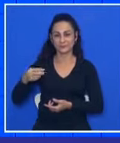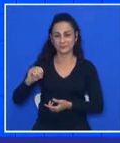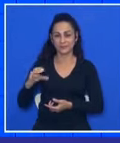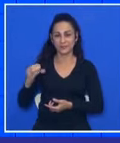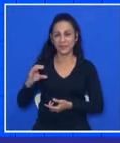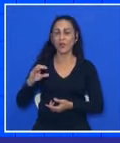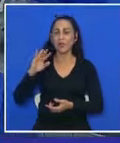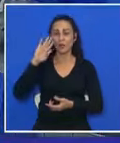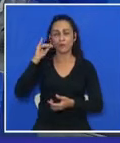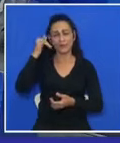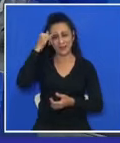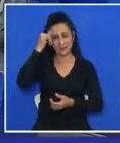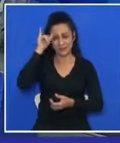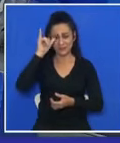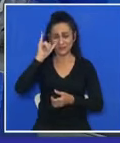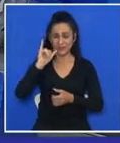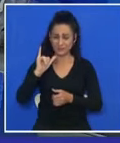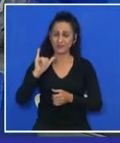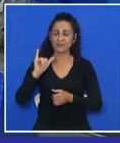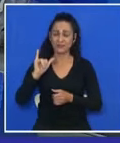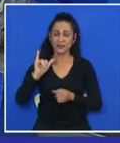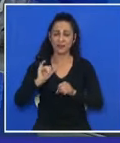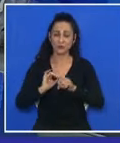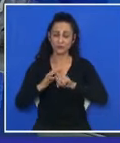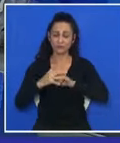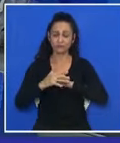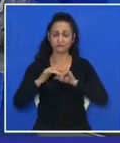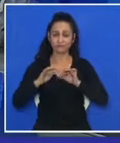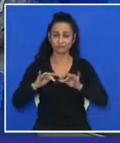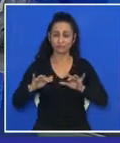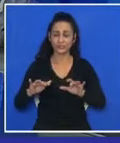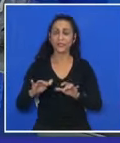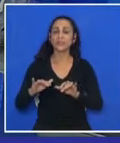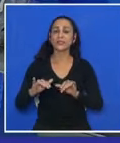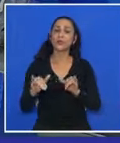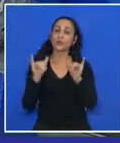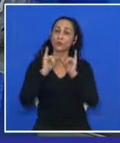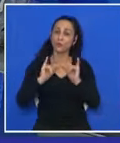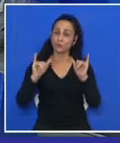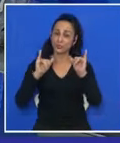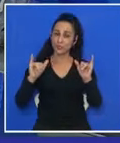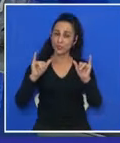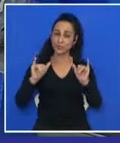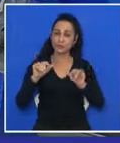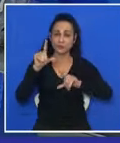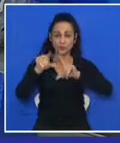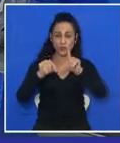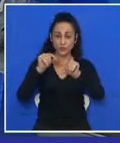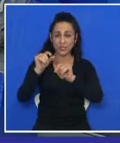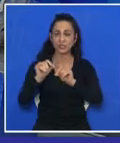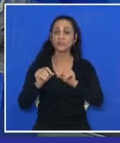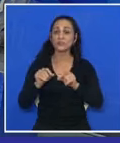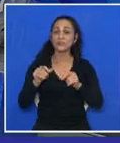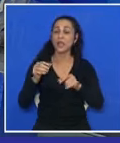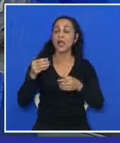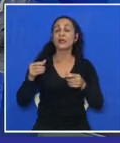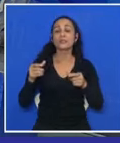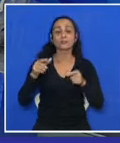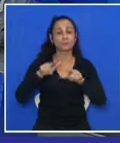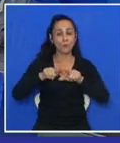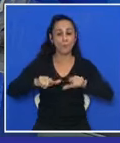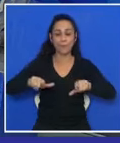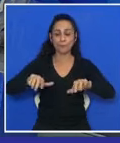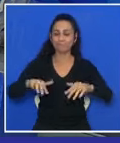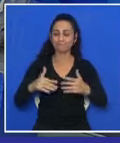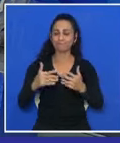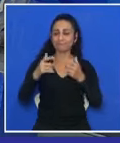R$ 672.392,20. Confirmando o compromisso da Caixa com as ações de prevenção ao Covid-19 e o coronavírus, comunicamos que o sorteio está sendo realizado sem